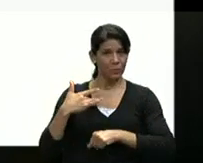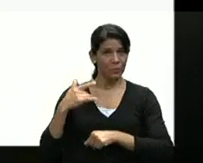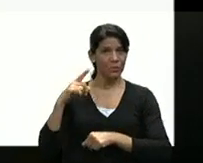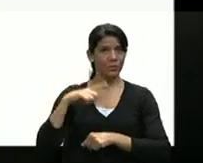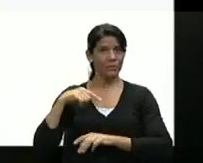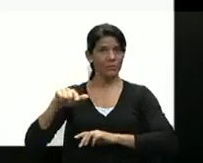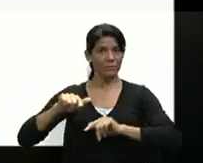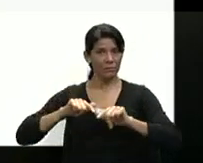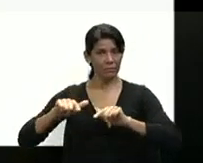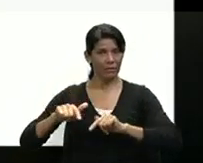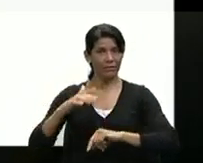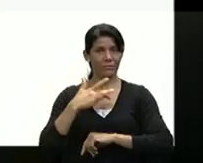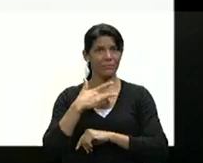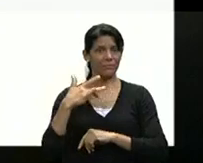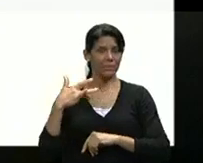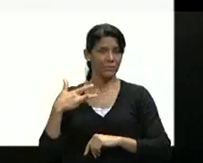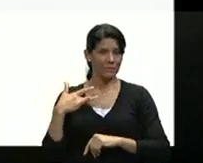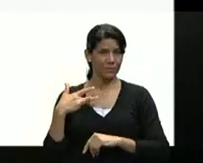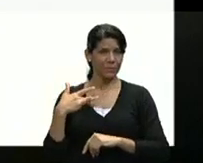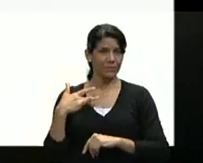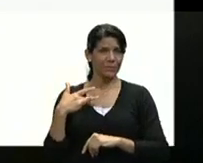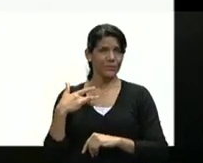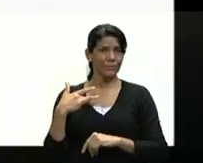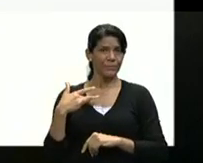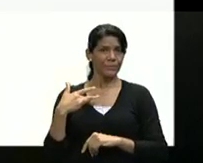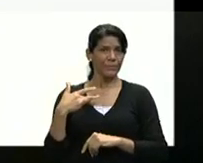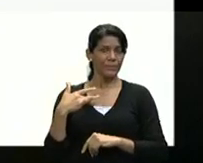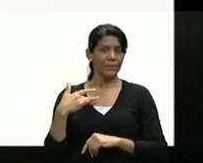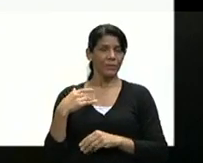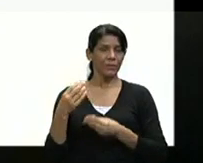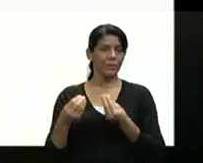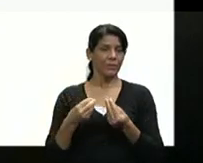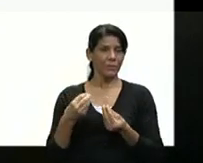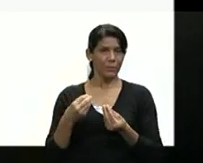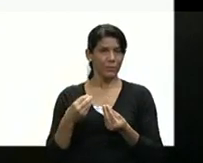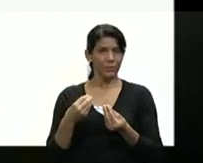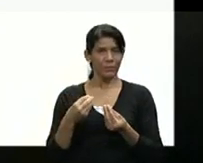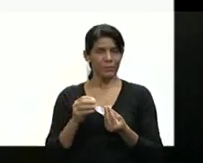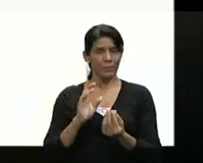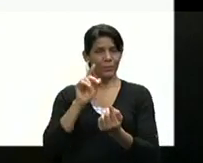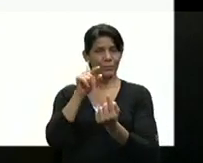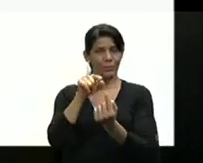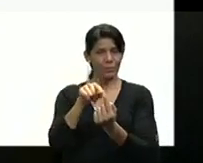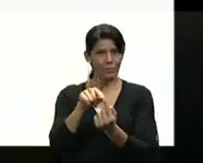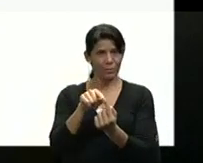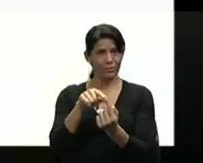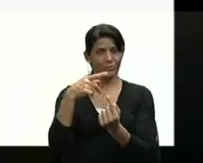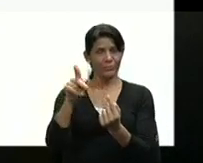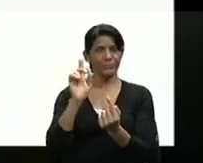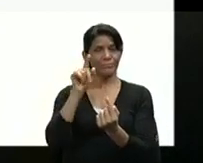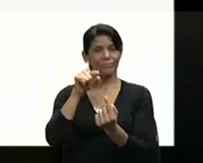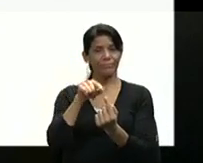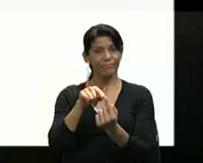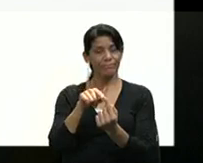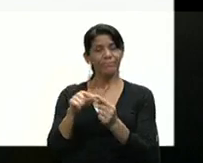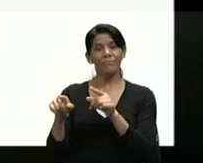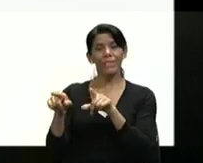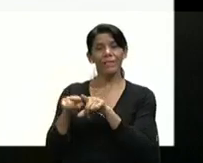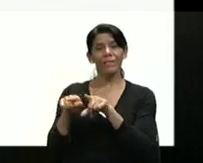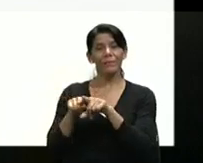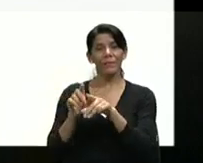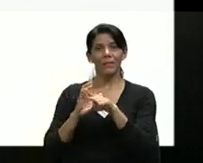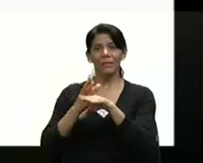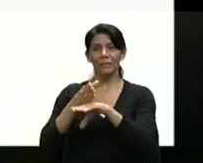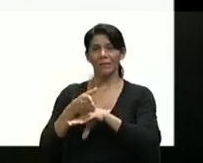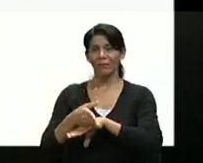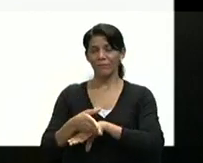o trabalho de saúde como um dos seus objetivos, um dos seus objetos, e também através